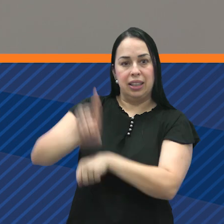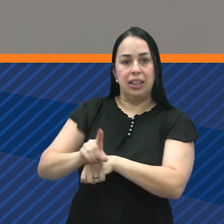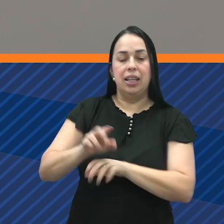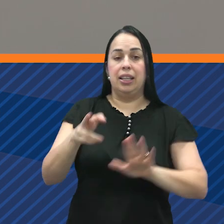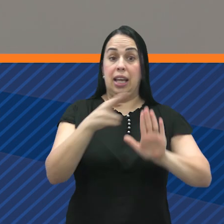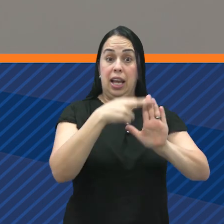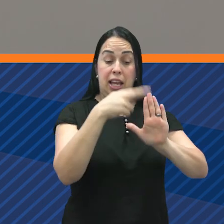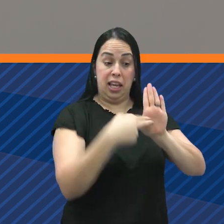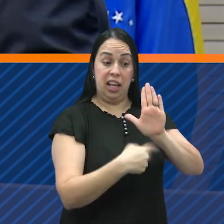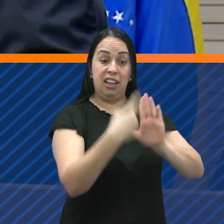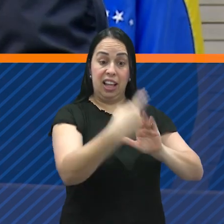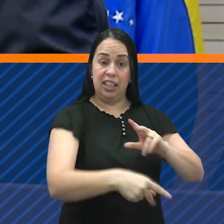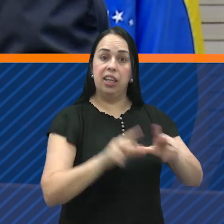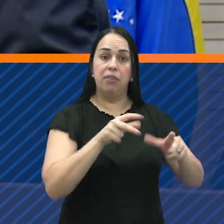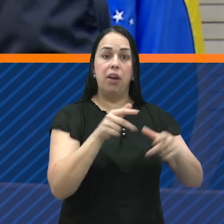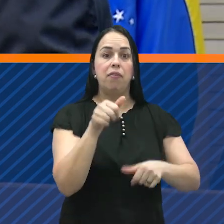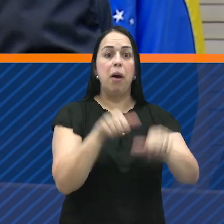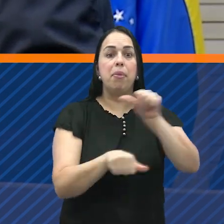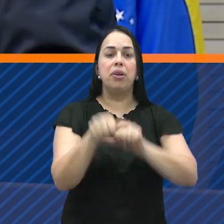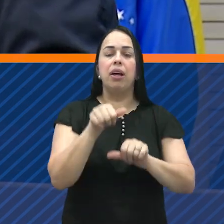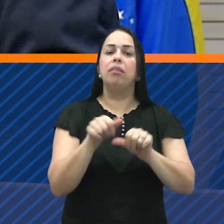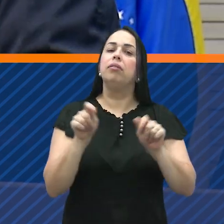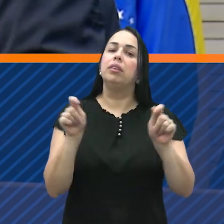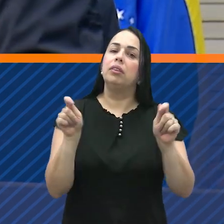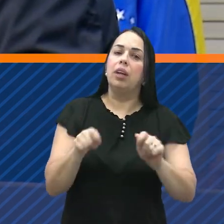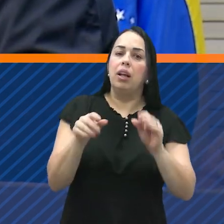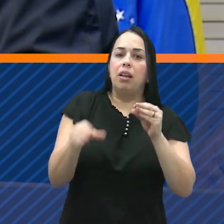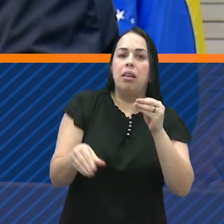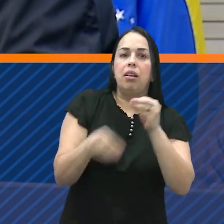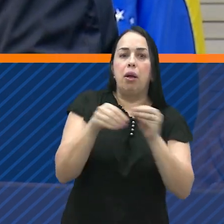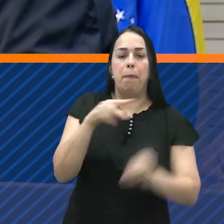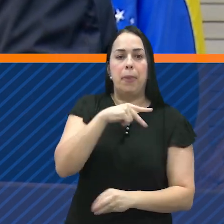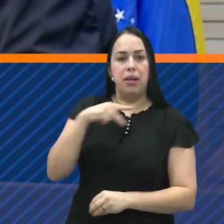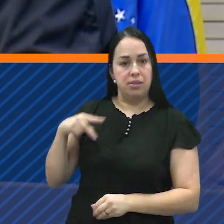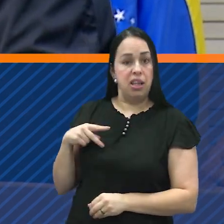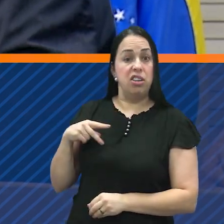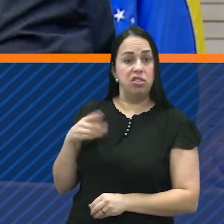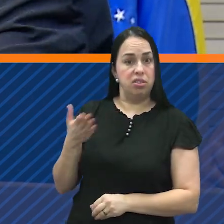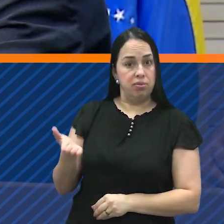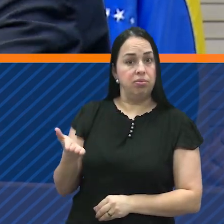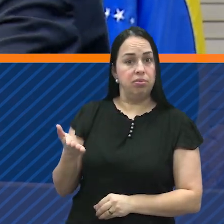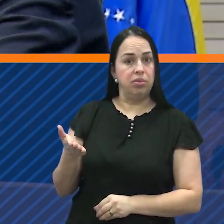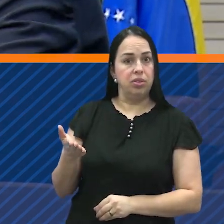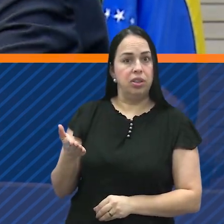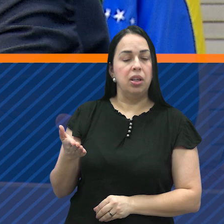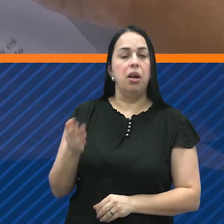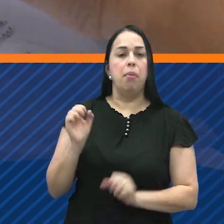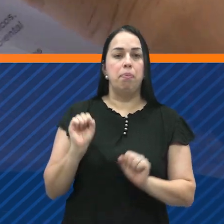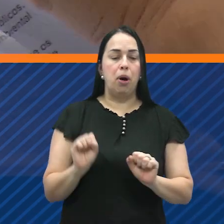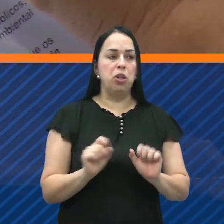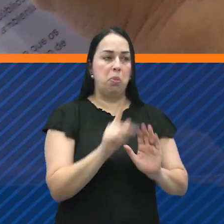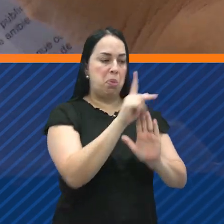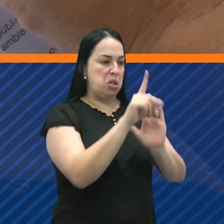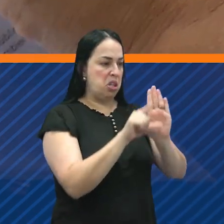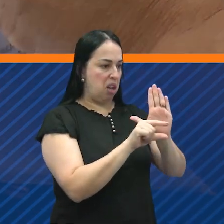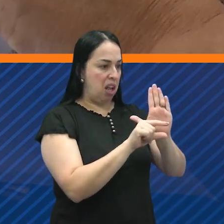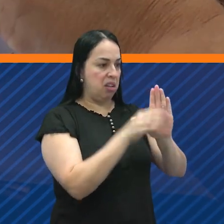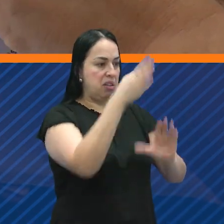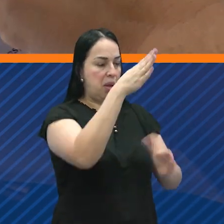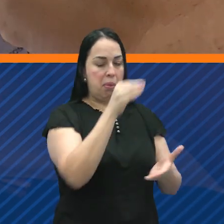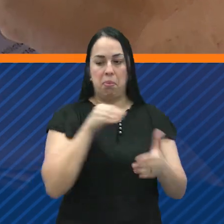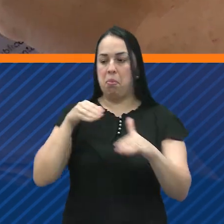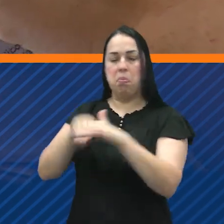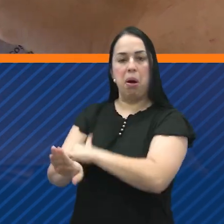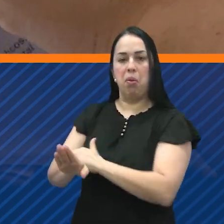regimento interno da Câmara, acrescentando a possibilidade do presidente da Câmara de arquivar um projeto